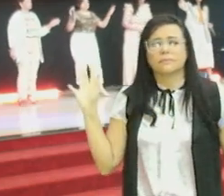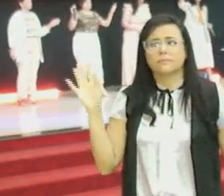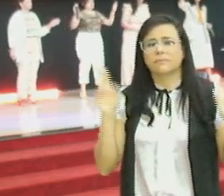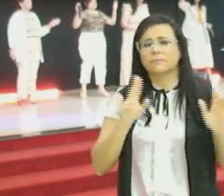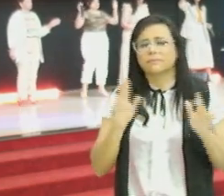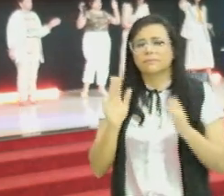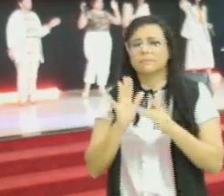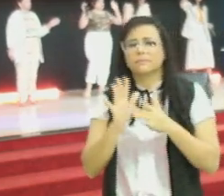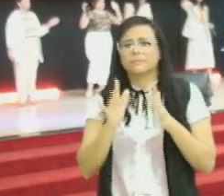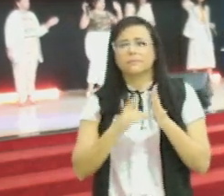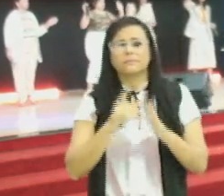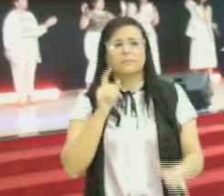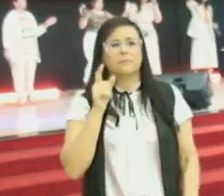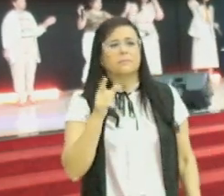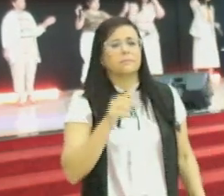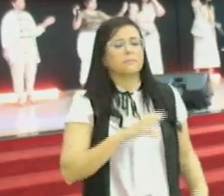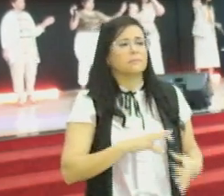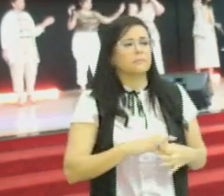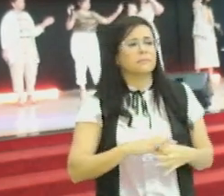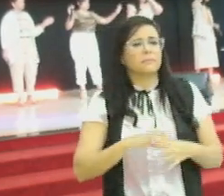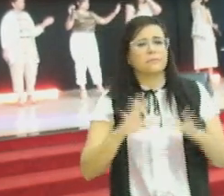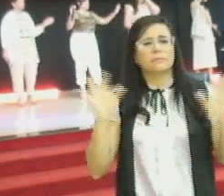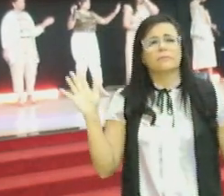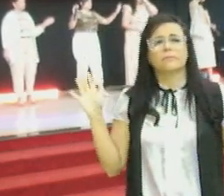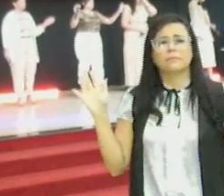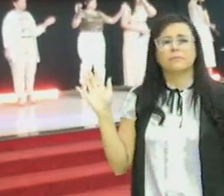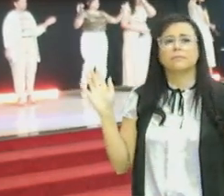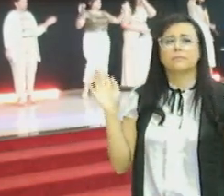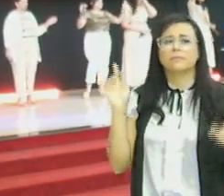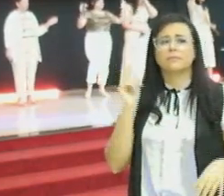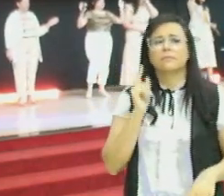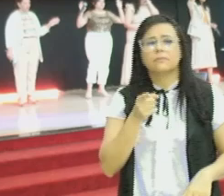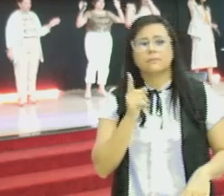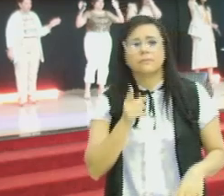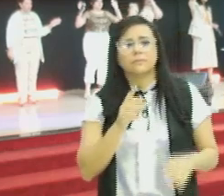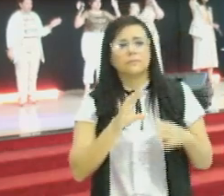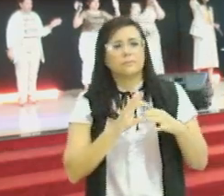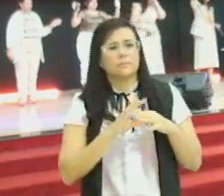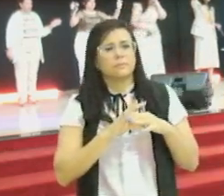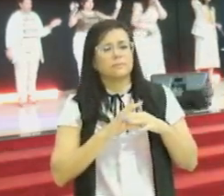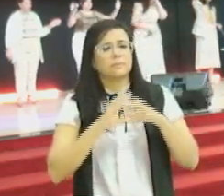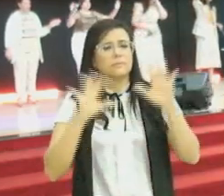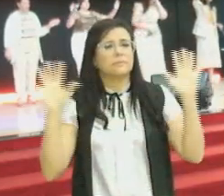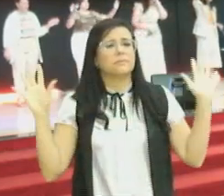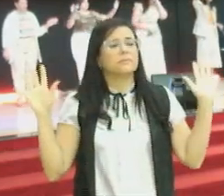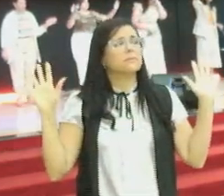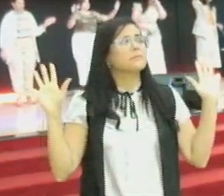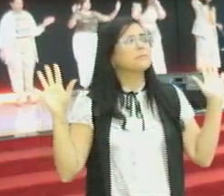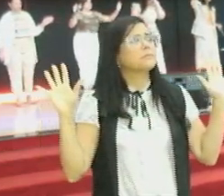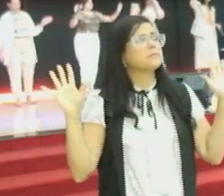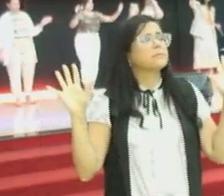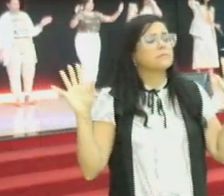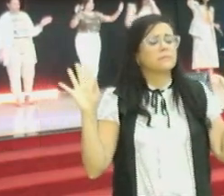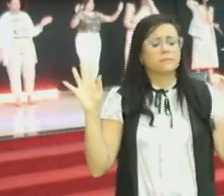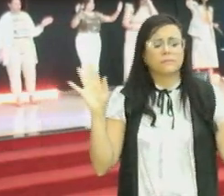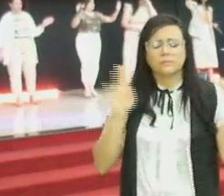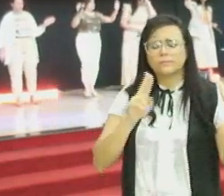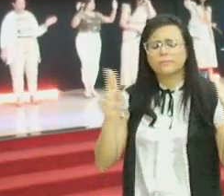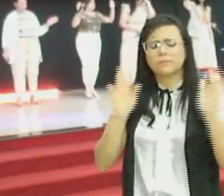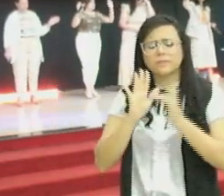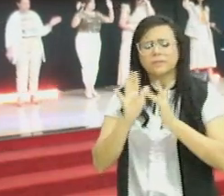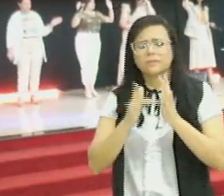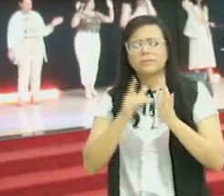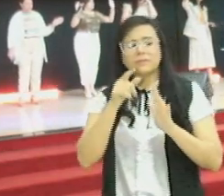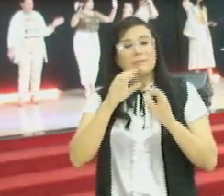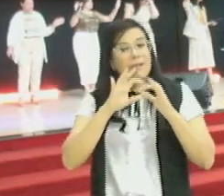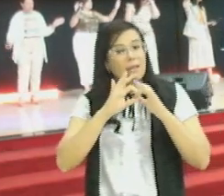você está livre, em nome de Jesus você está livre, em nome de Jesus você está livre, em nome de